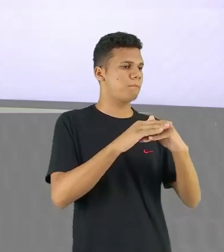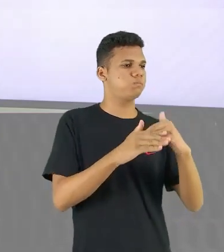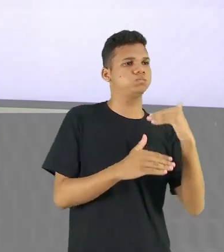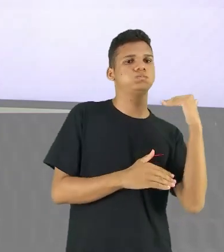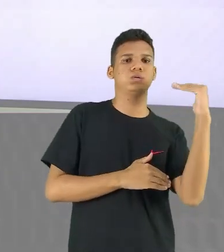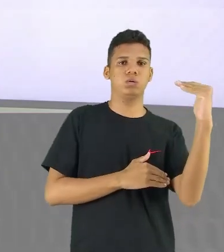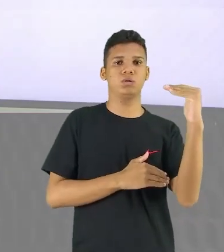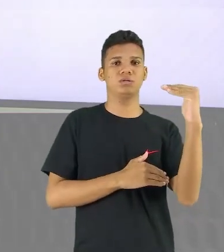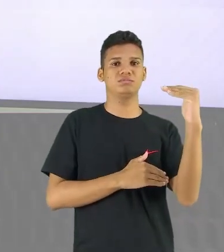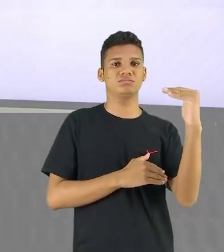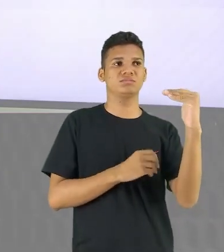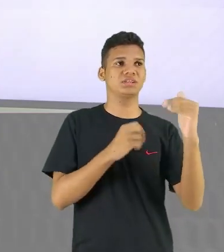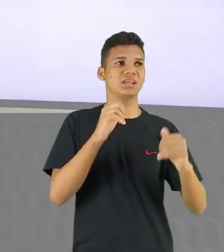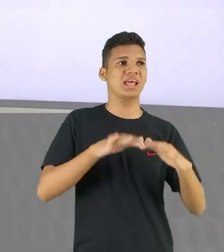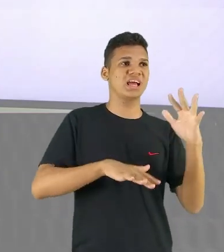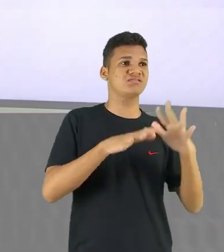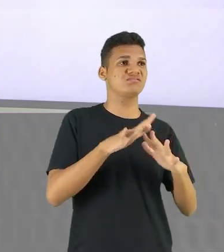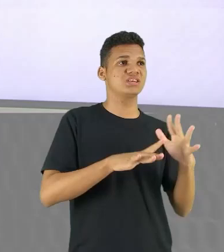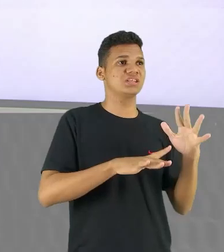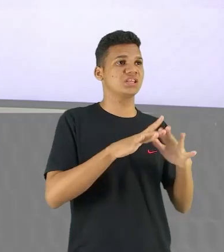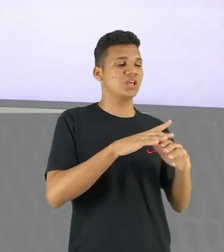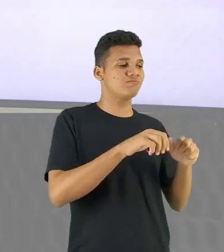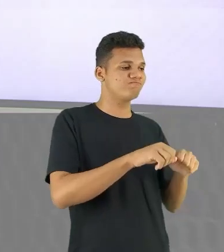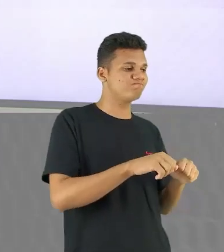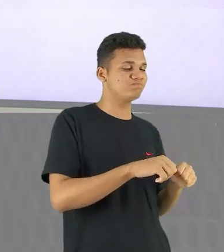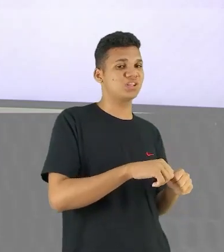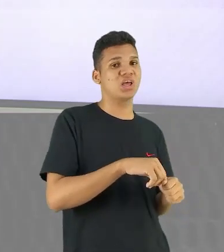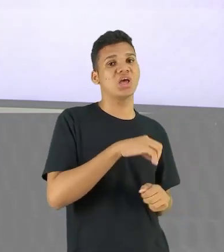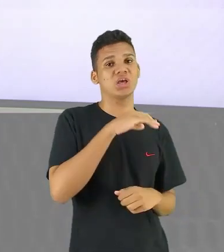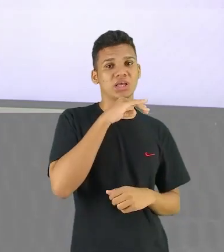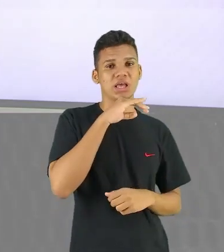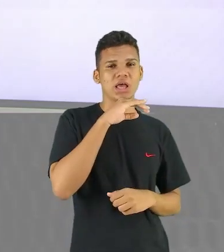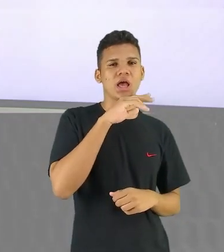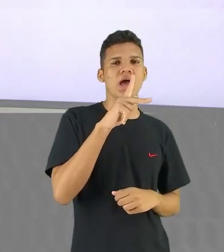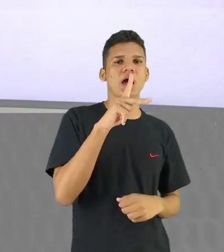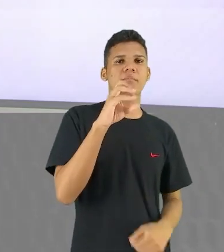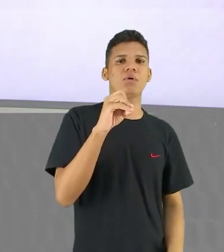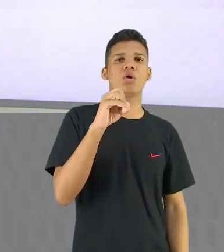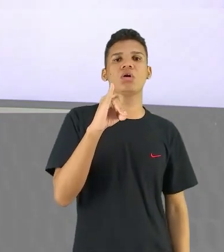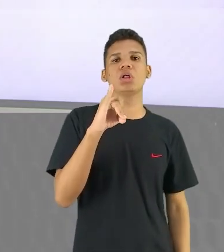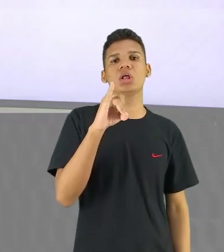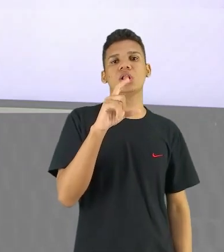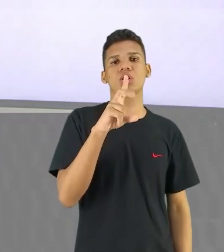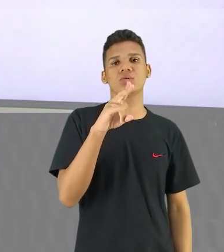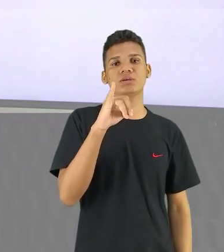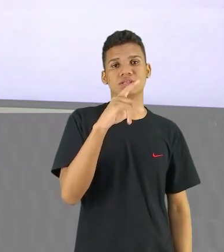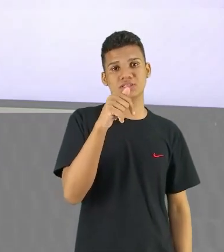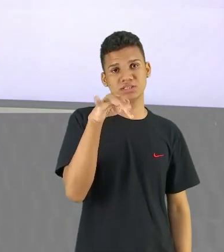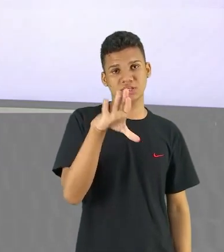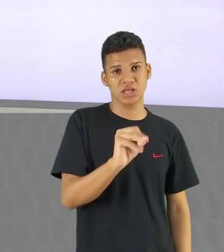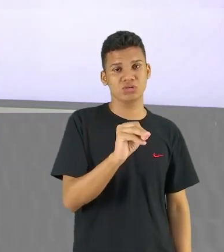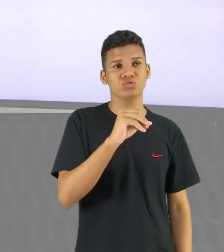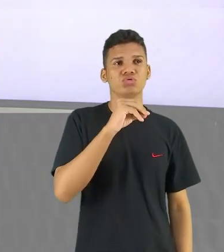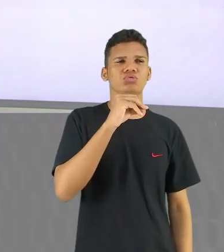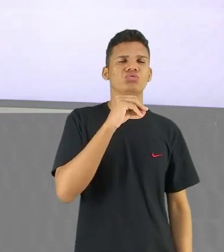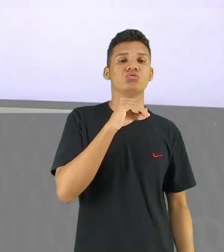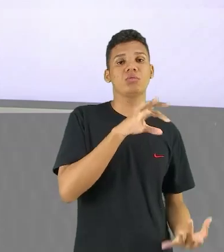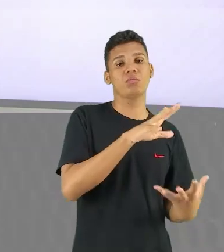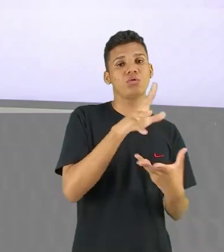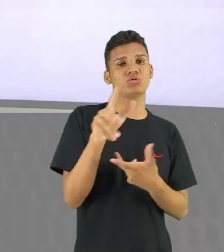de poluição no mundo. Ficando atrás somente de quê? Oil. O que é